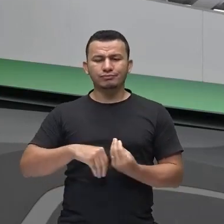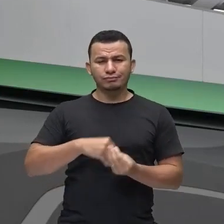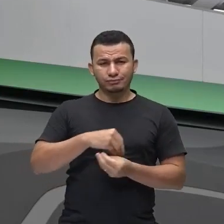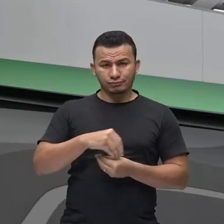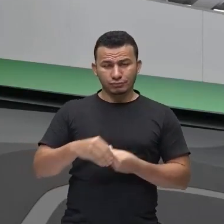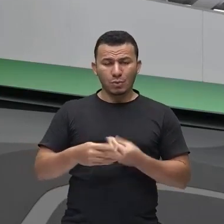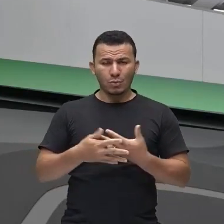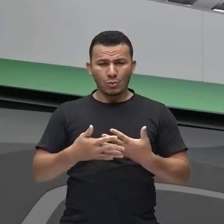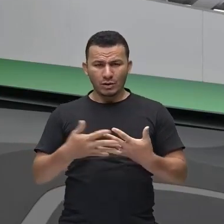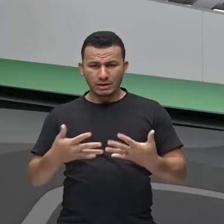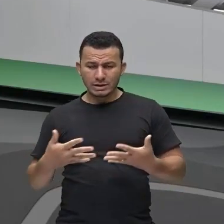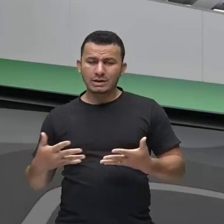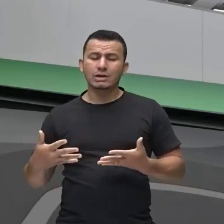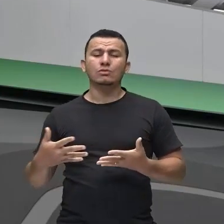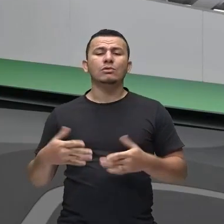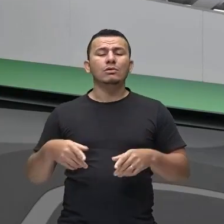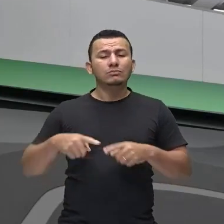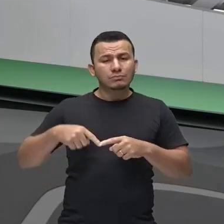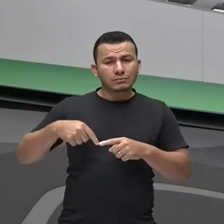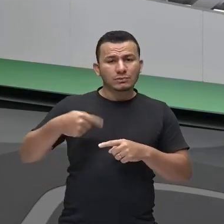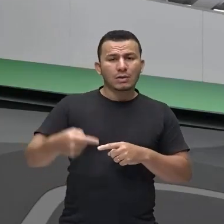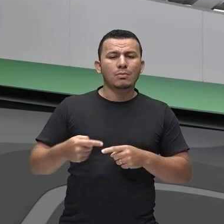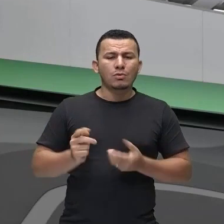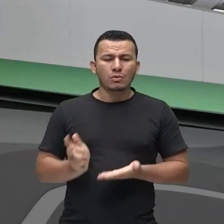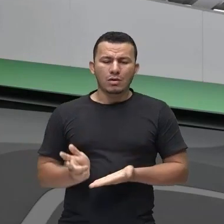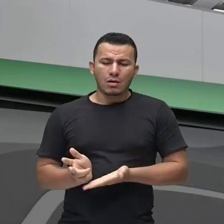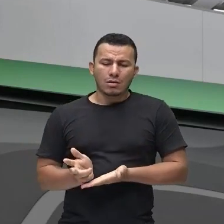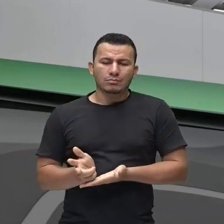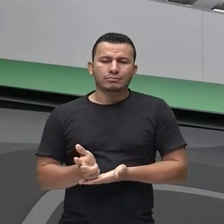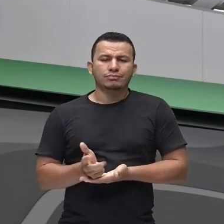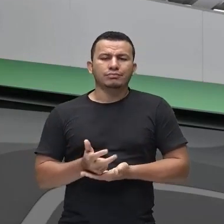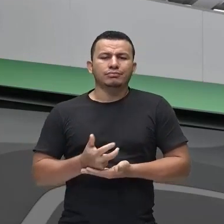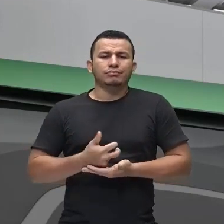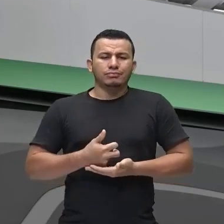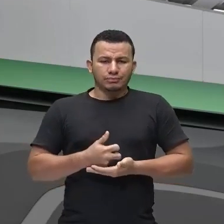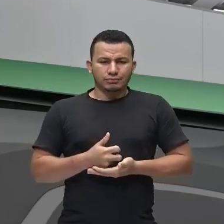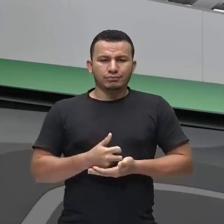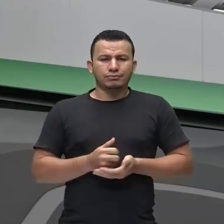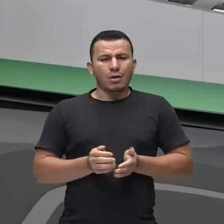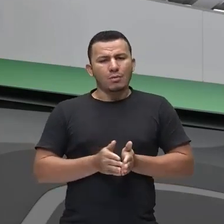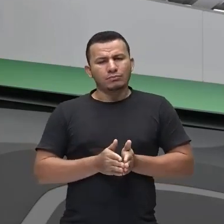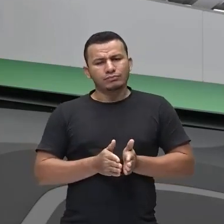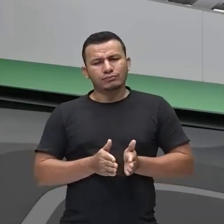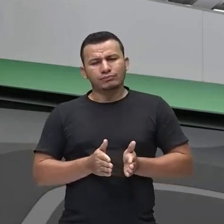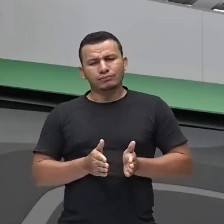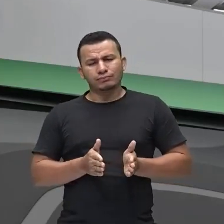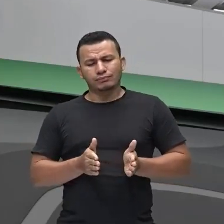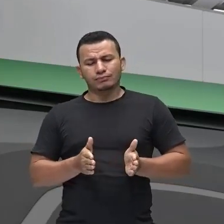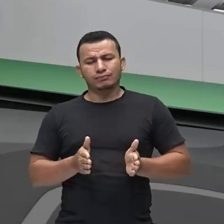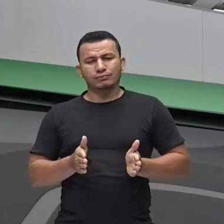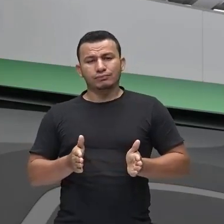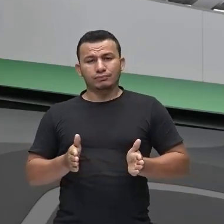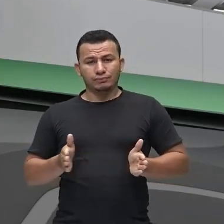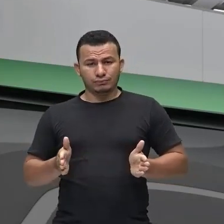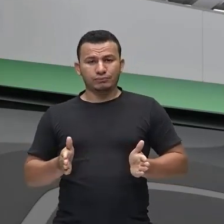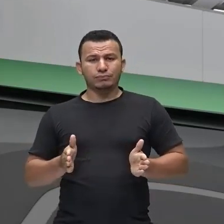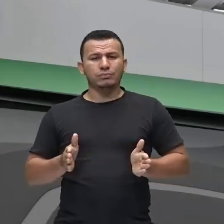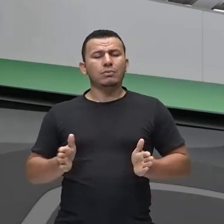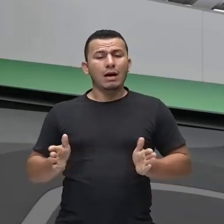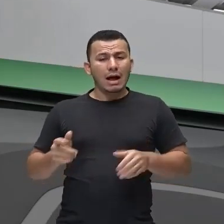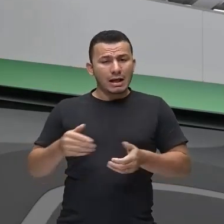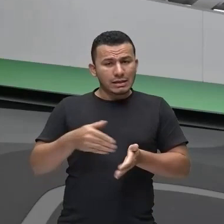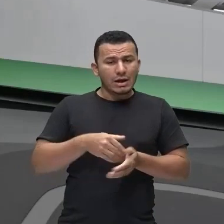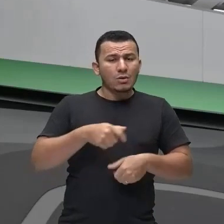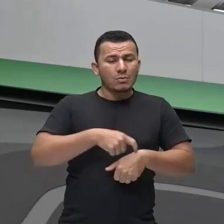tecidos, até depois que esse embrião ele só vai crescer até o final dessa etapa, que é o parto, tá